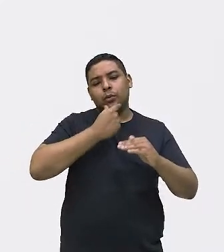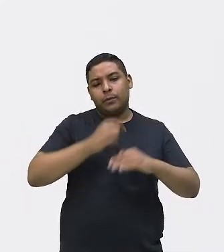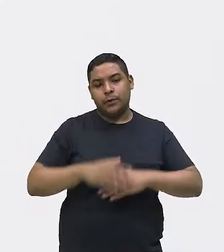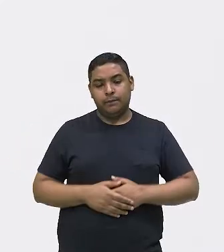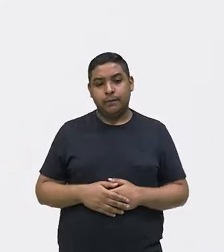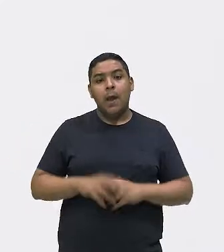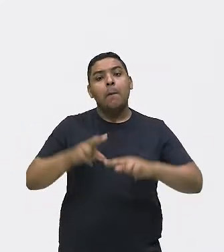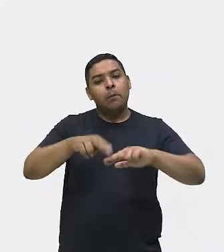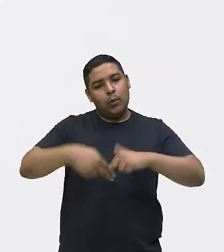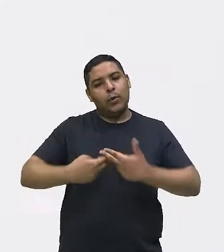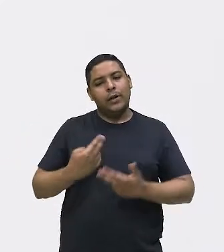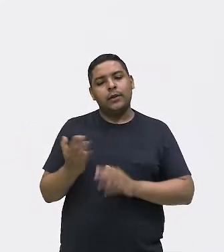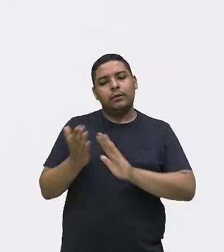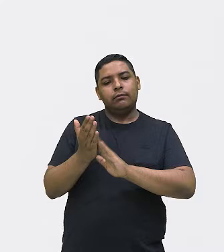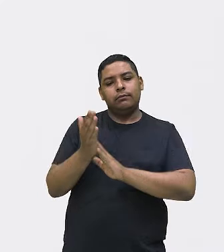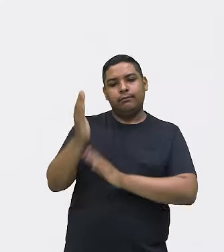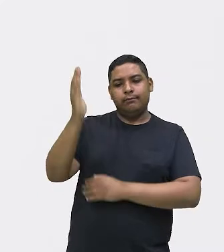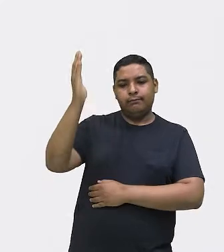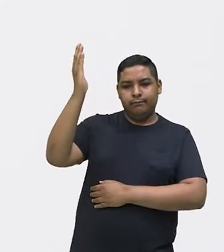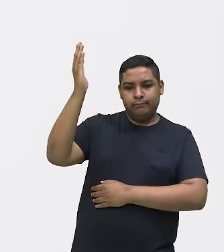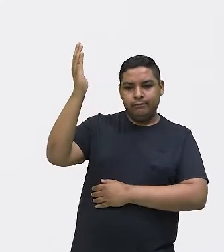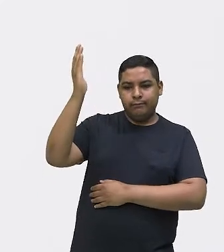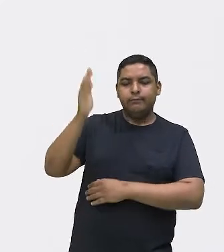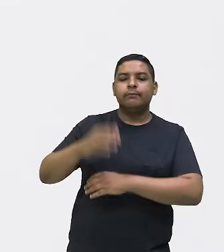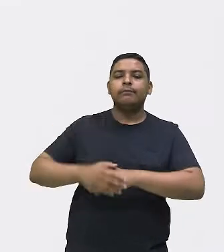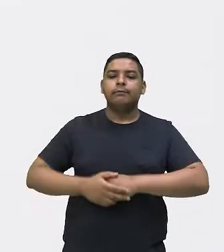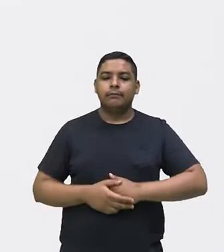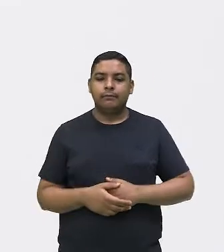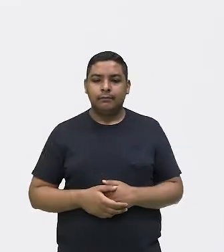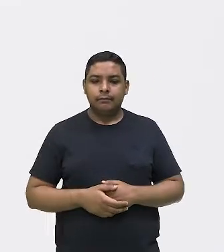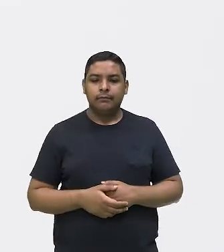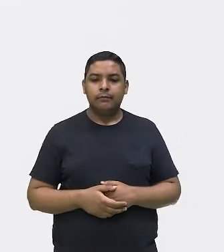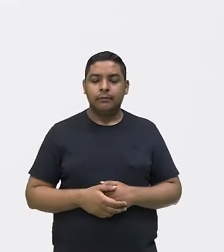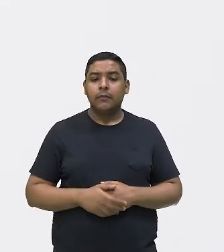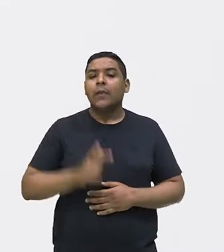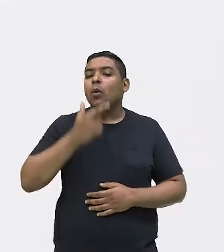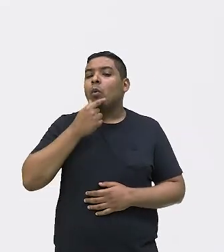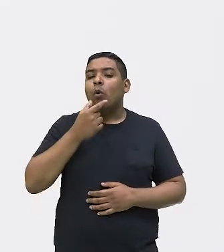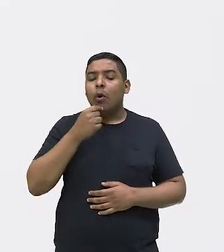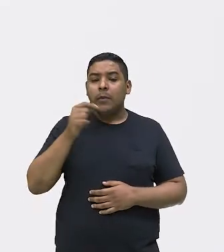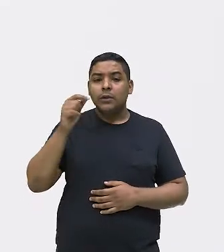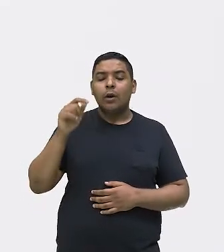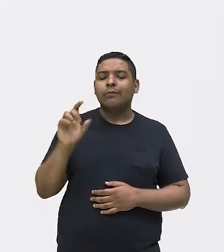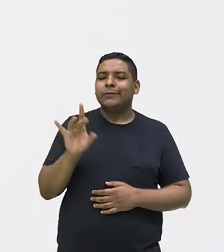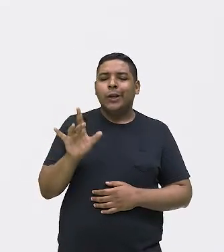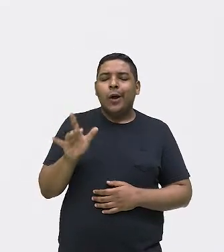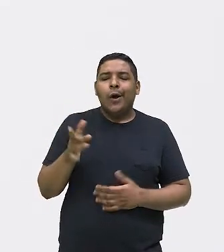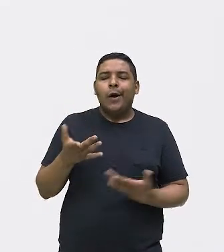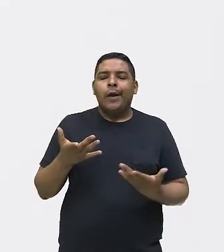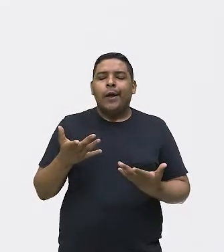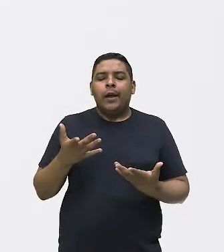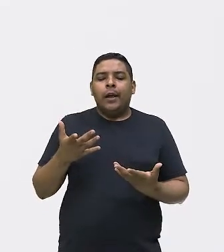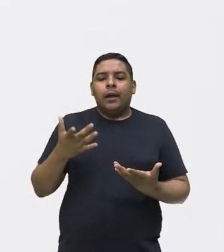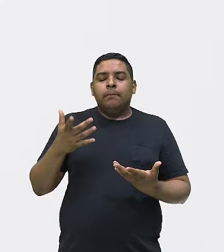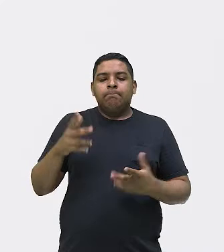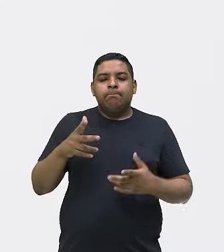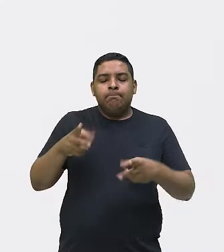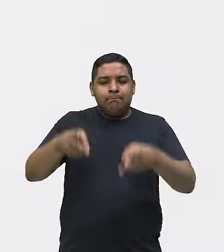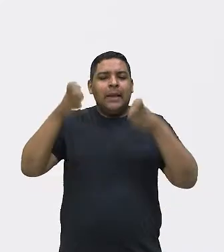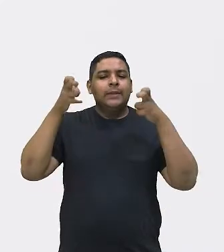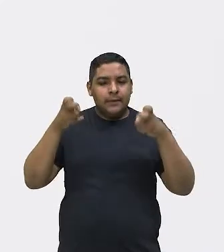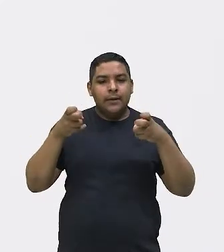está apontada para cima, né? O homem só conseguiria percebê-lo caso se dedicasse ao